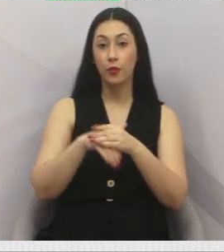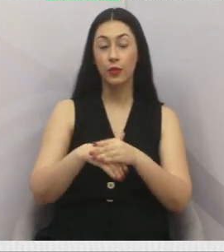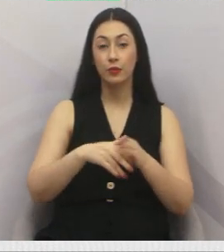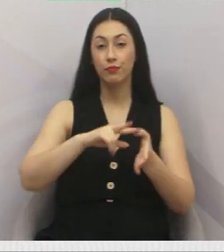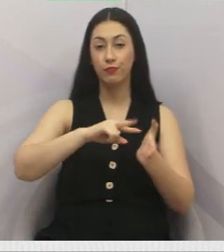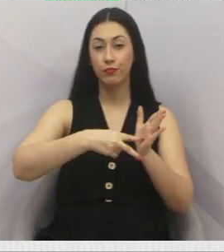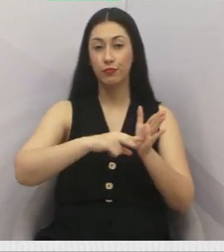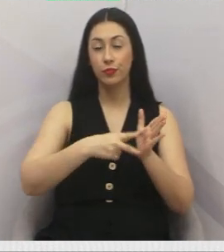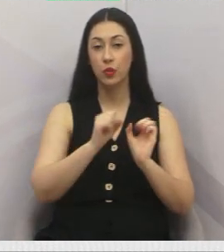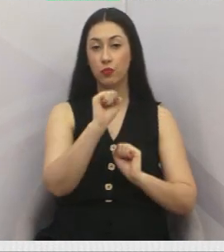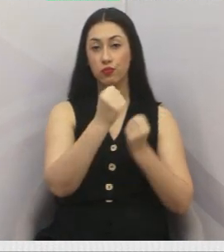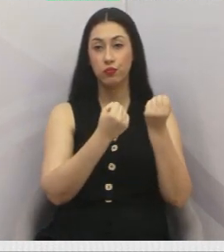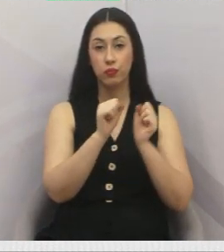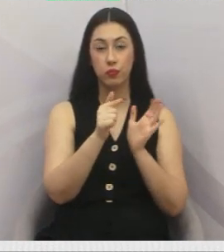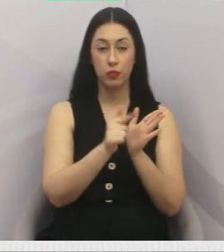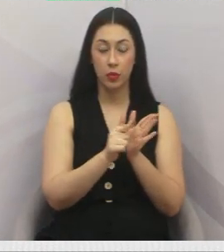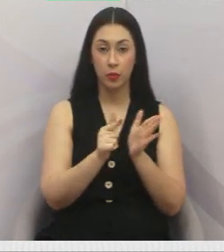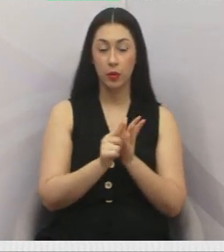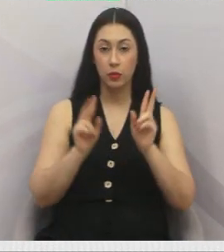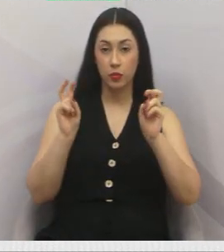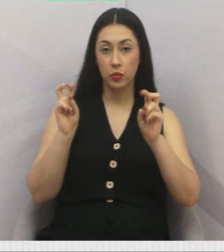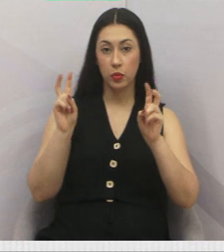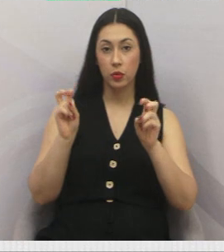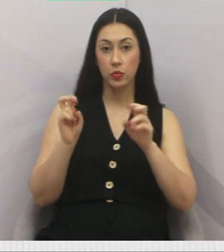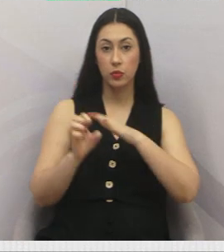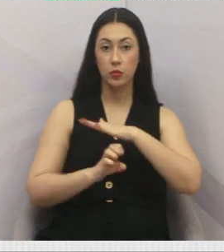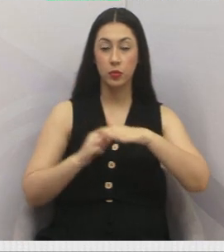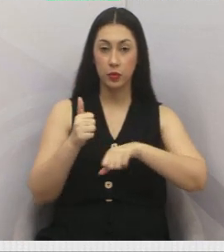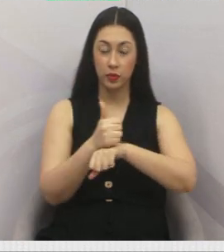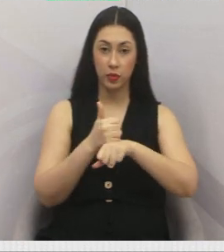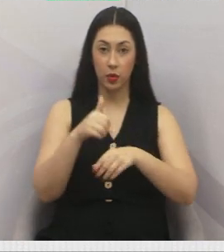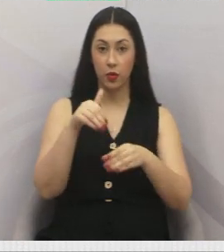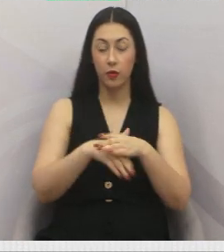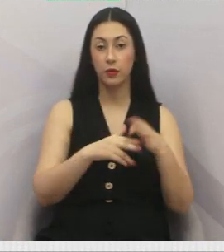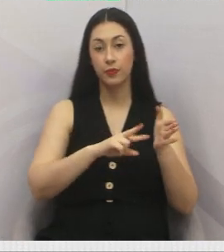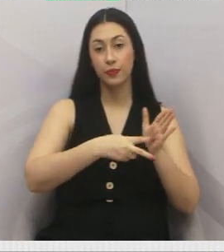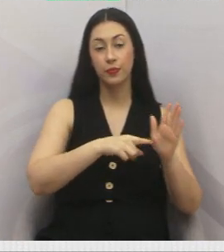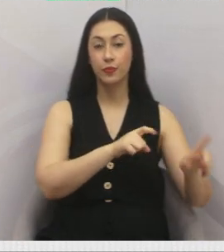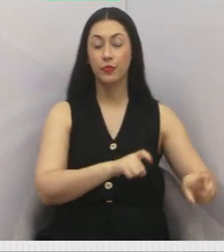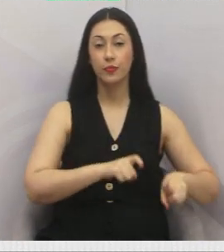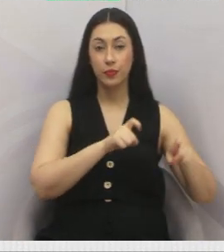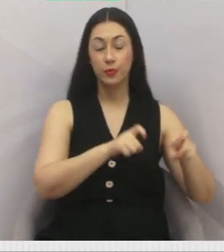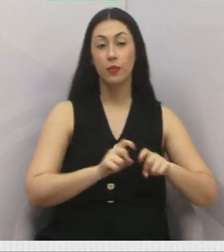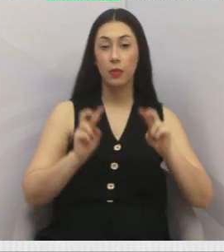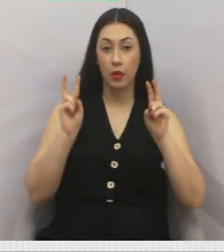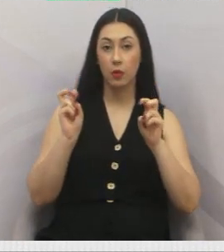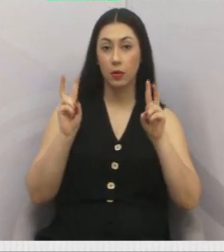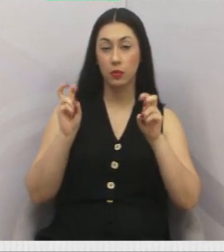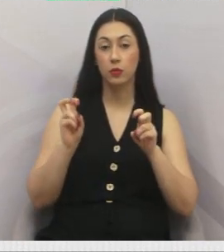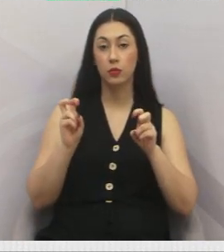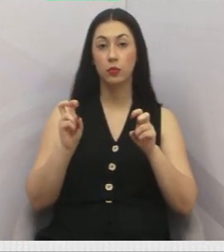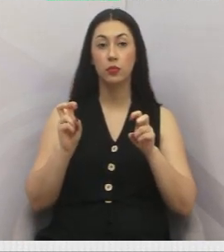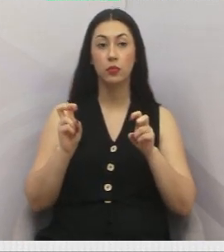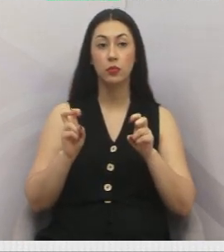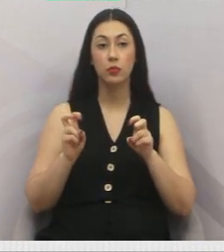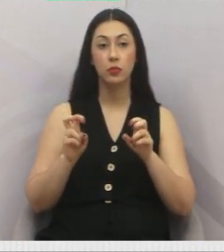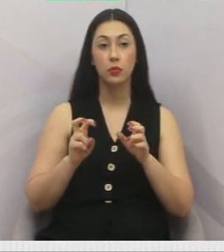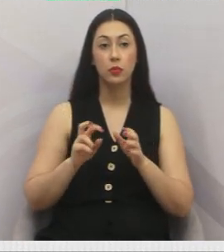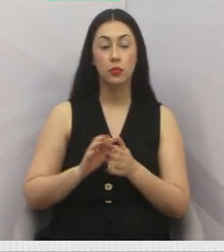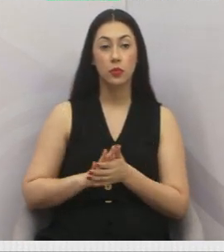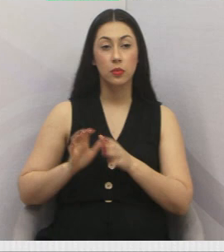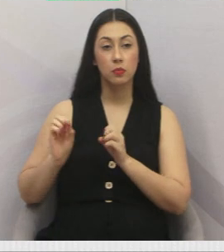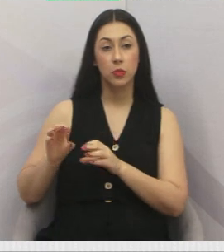Papeleiros. Segmento empresas e ou entidades profissionais, um voto Sindicato Rural. Segmento entidades acadêmicas, voto em